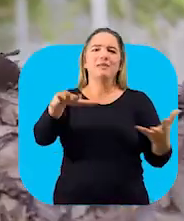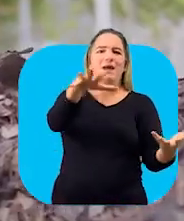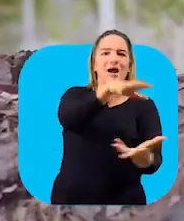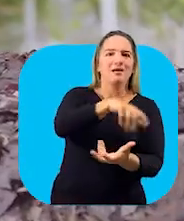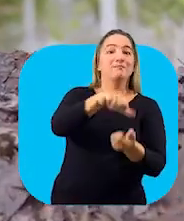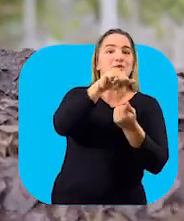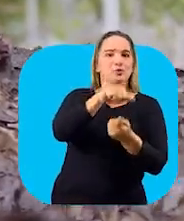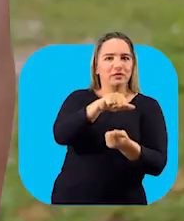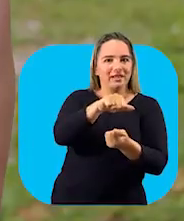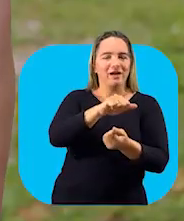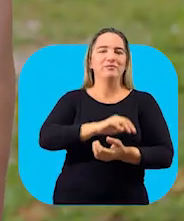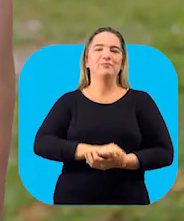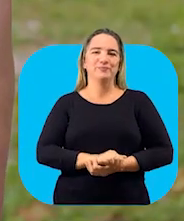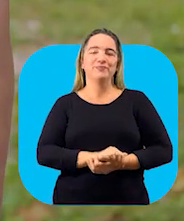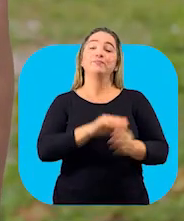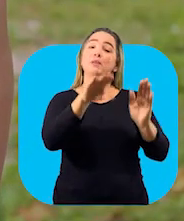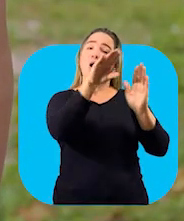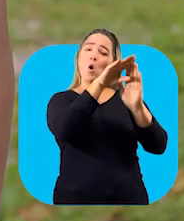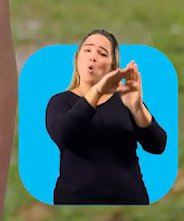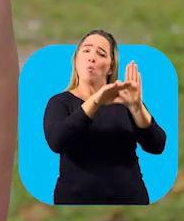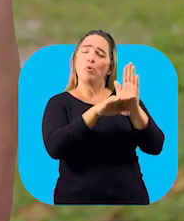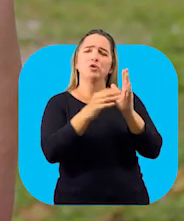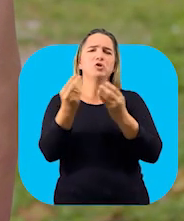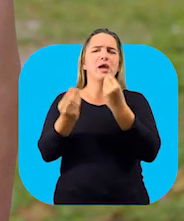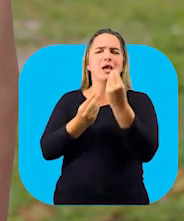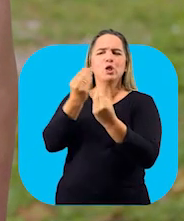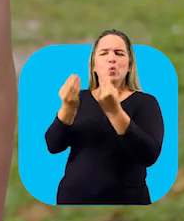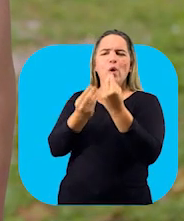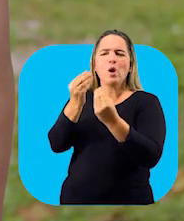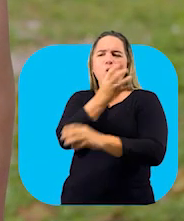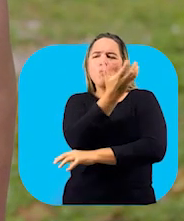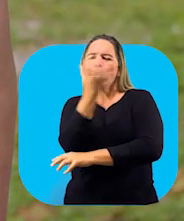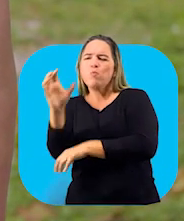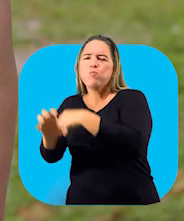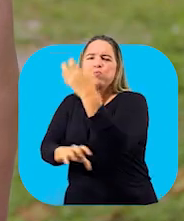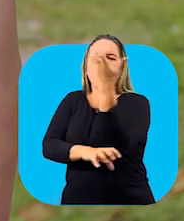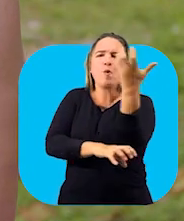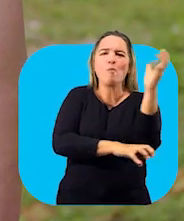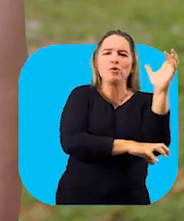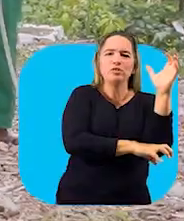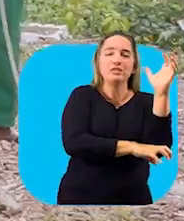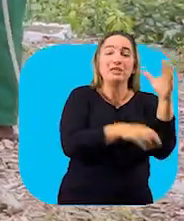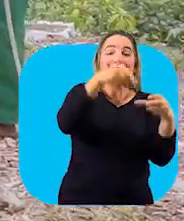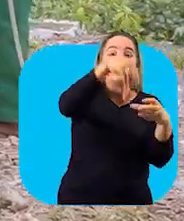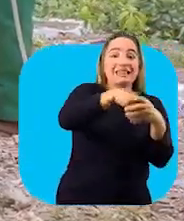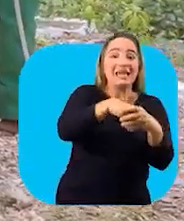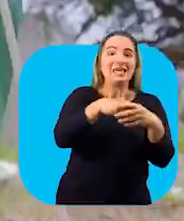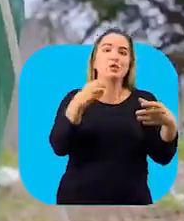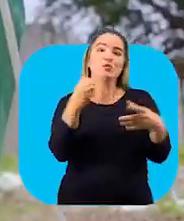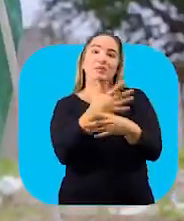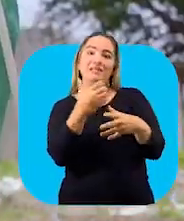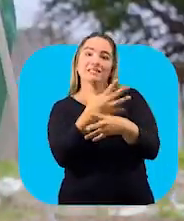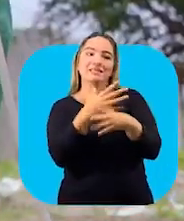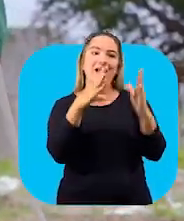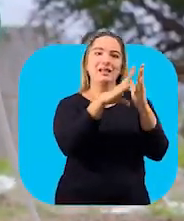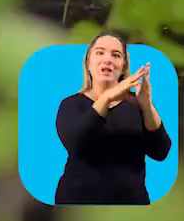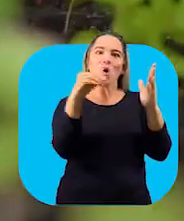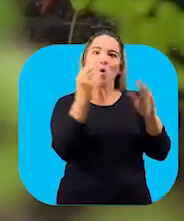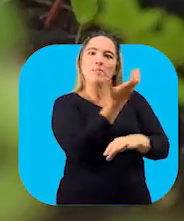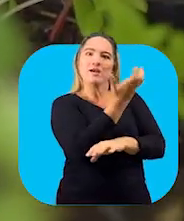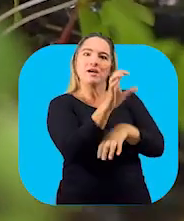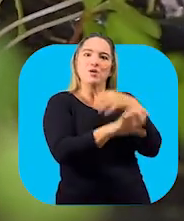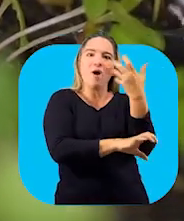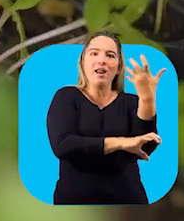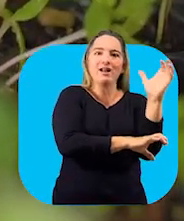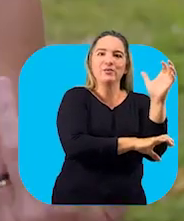solidária e sustentável. A agroecologia urbana é uma forma de agroecologia nas cidades, nos centros urbanos, imitando a natureza. Não